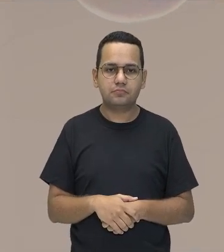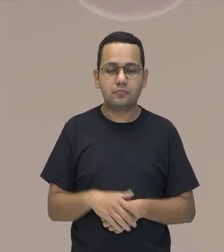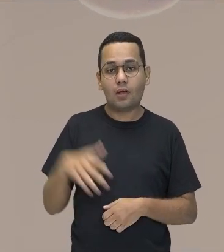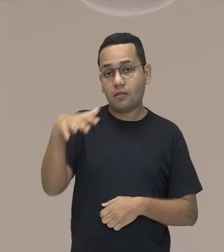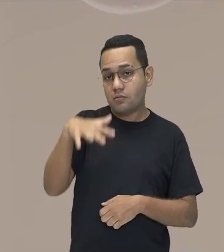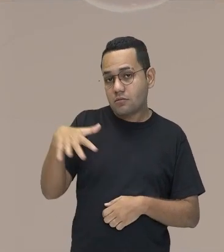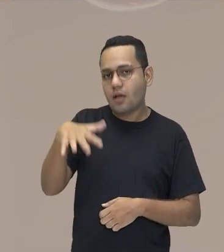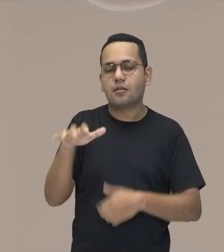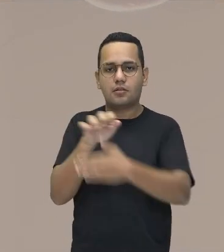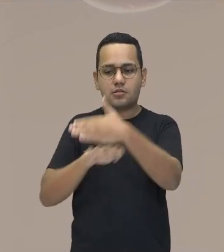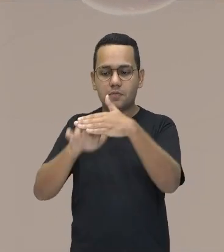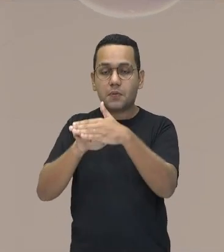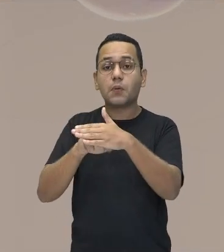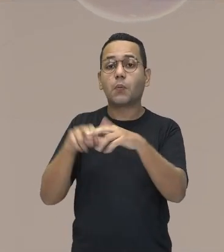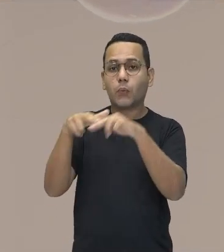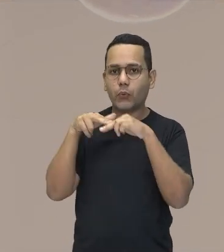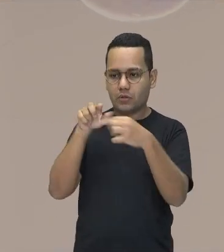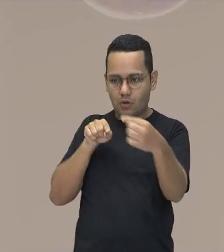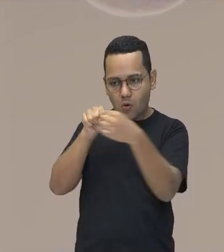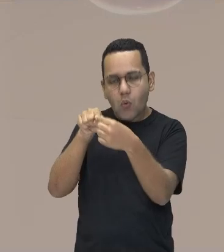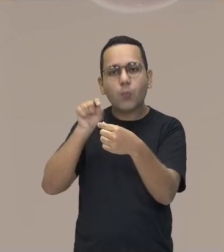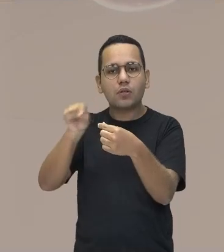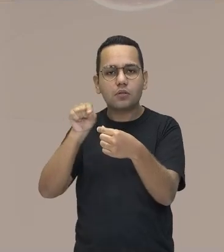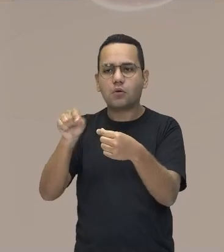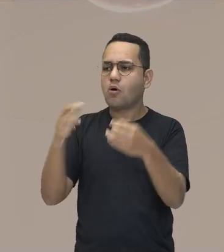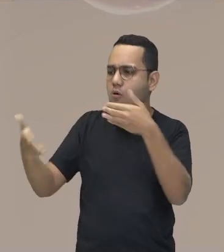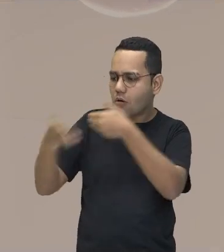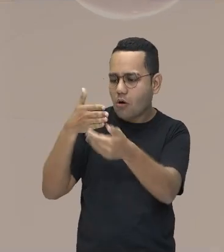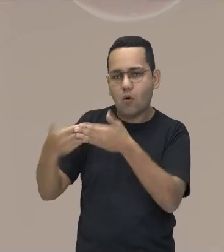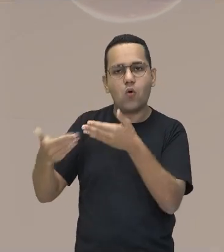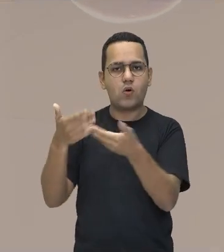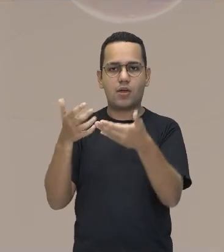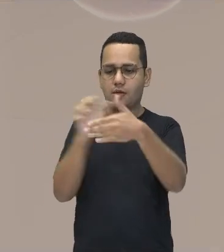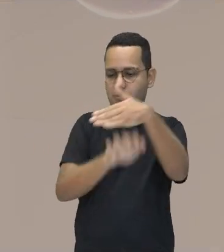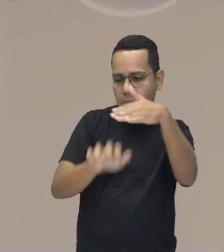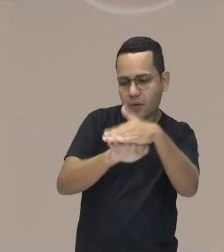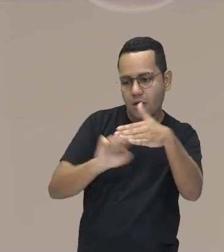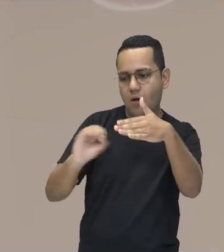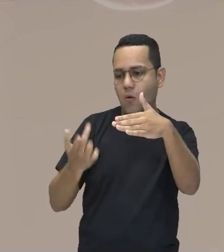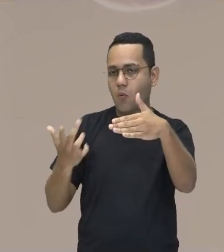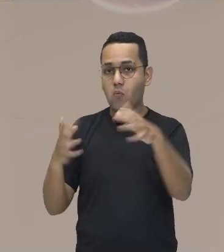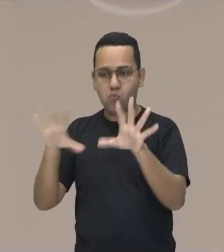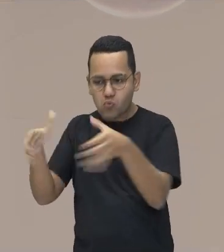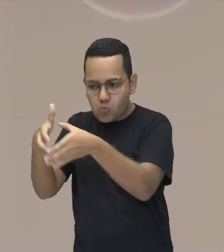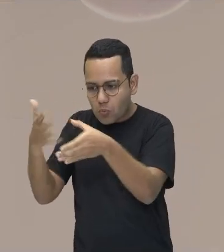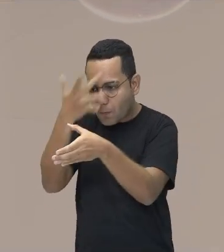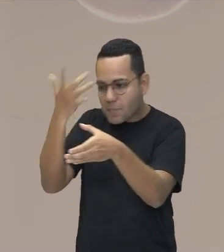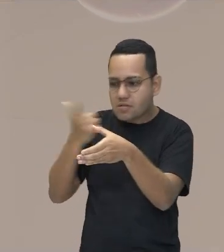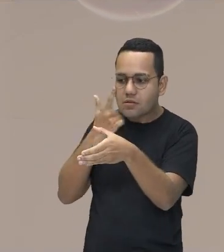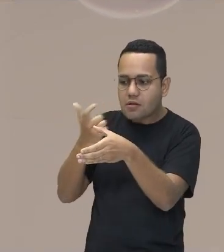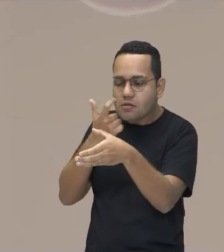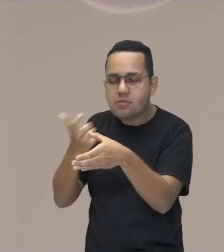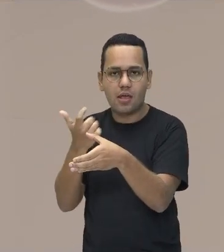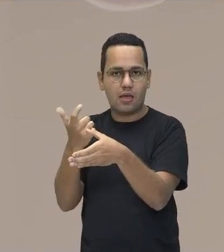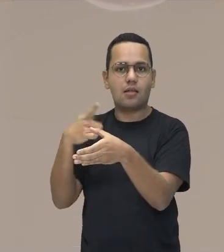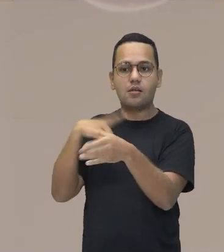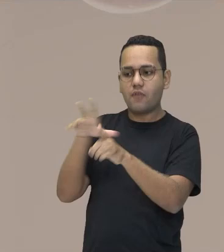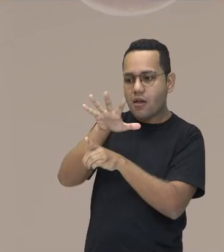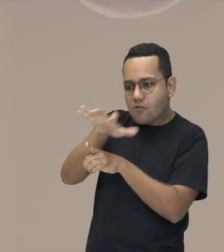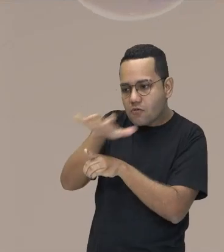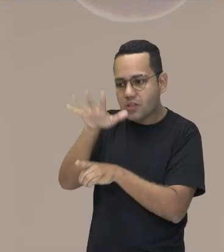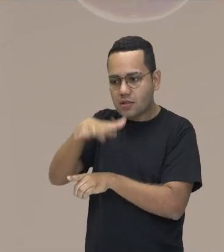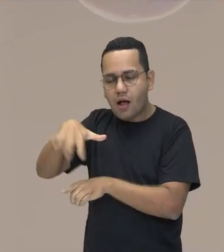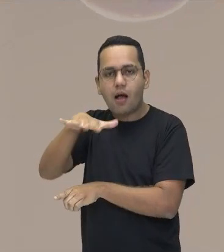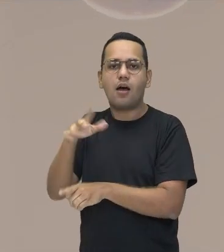o conceito vai se aplicar em qualquer indivíduo ou empresa que podem ser impactados por um negócio.